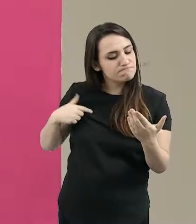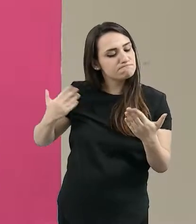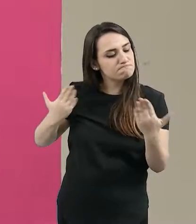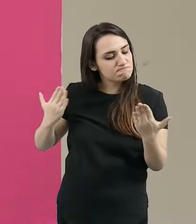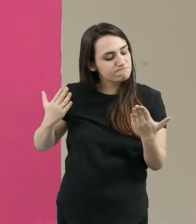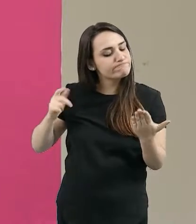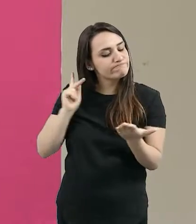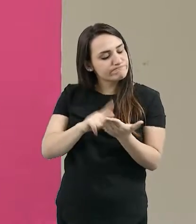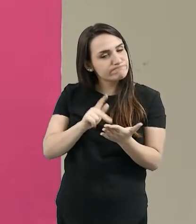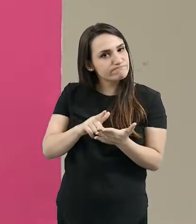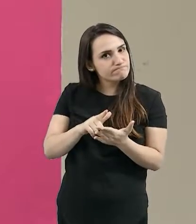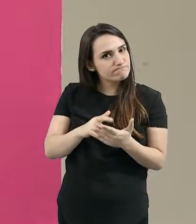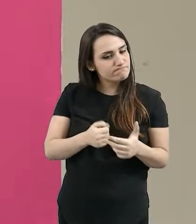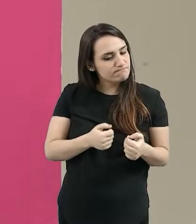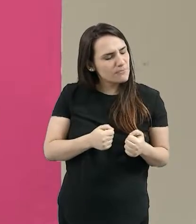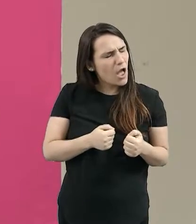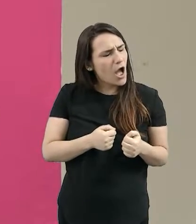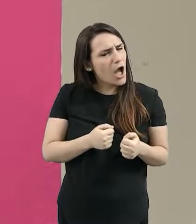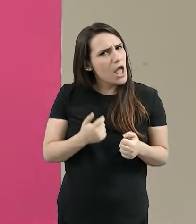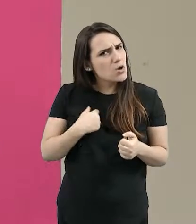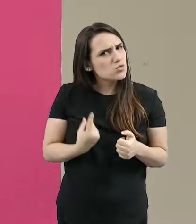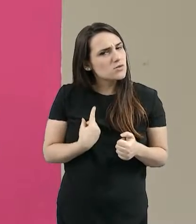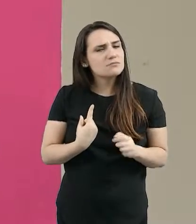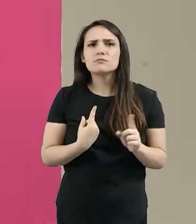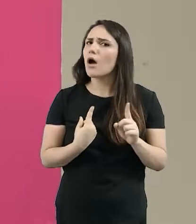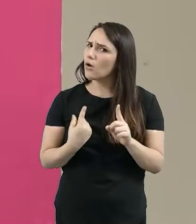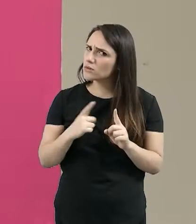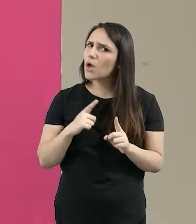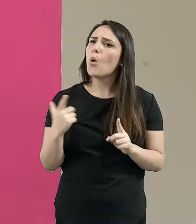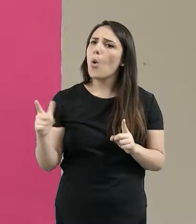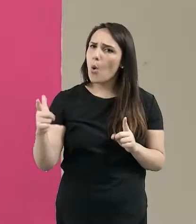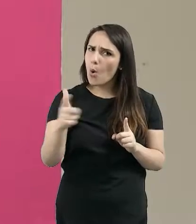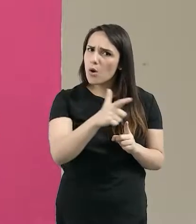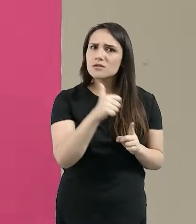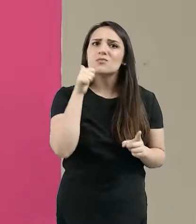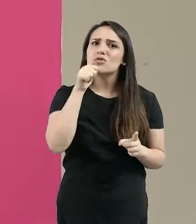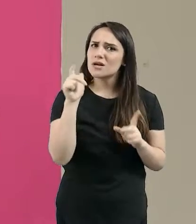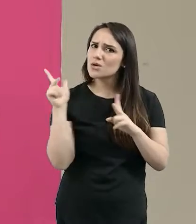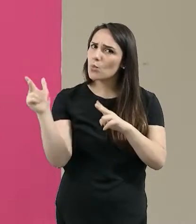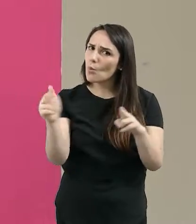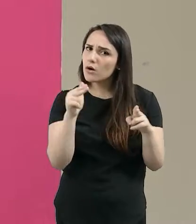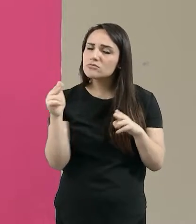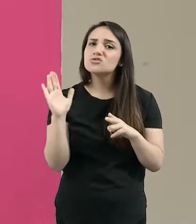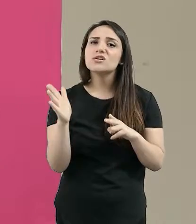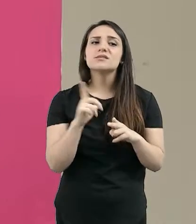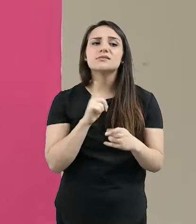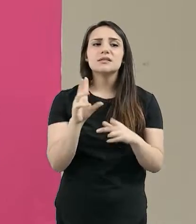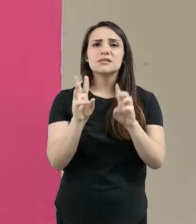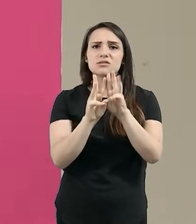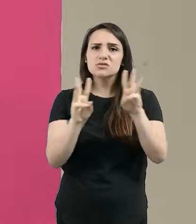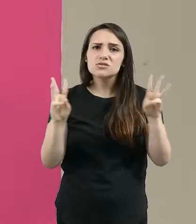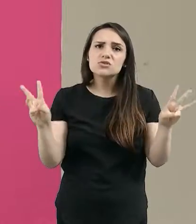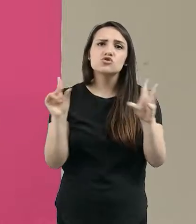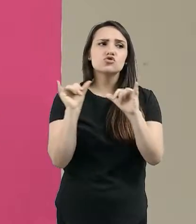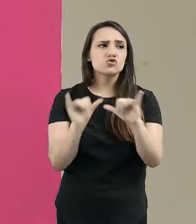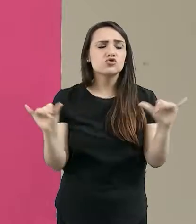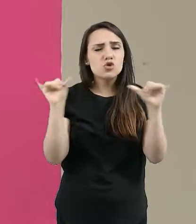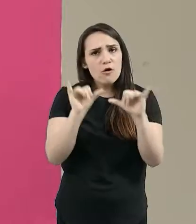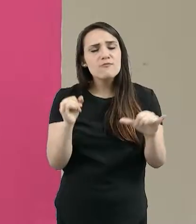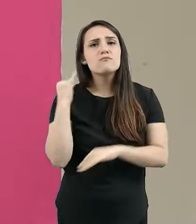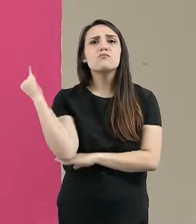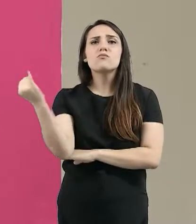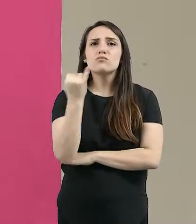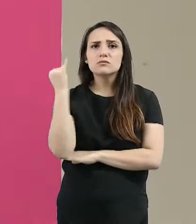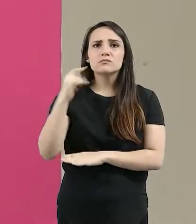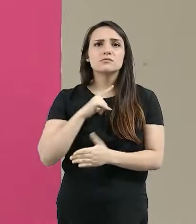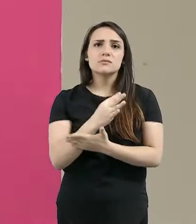que você vai estar identificando a violência que você sofre em casa, você vai perceber que você não é a única. Outras mulheres já passaram